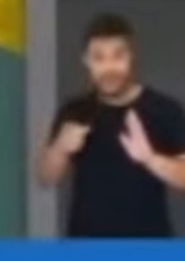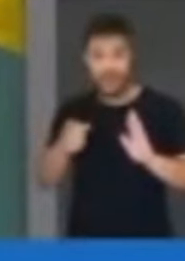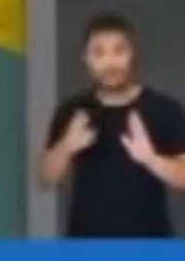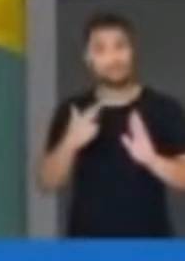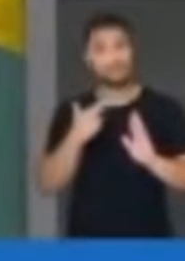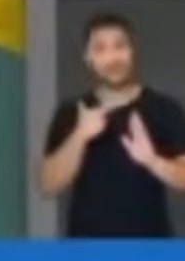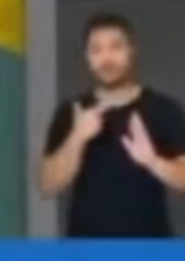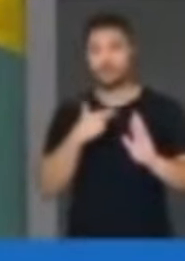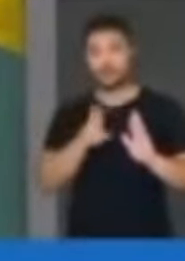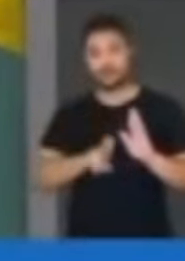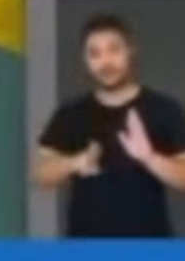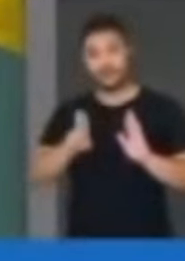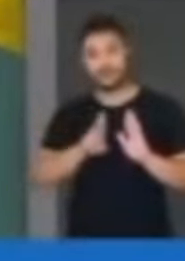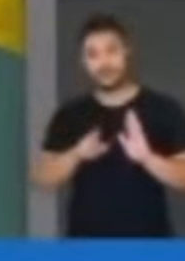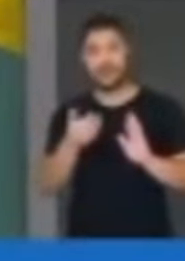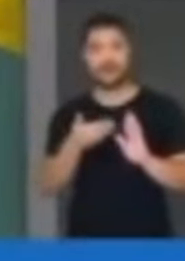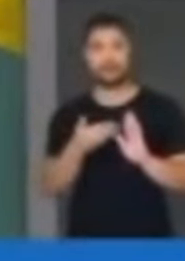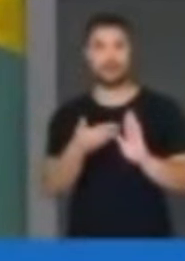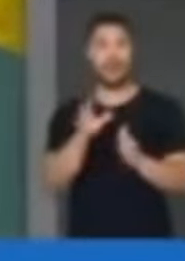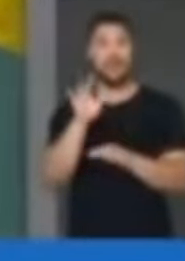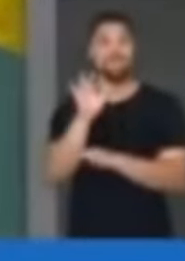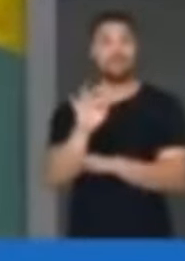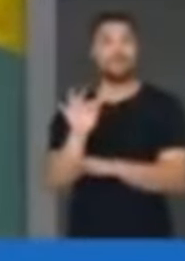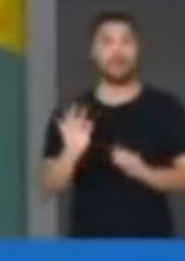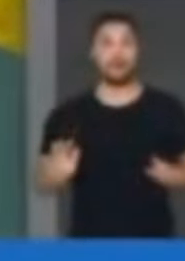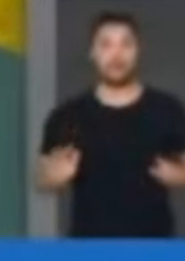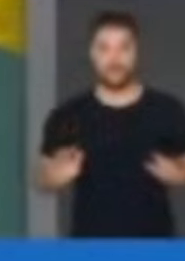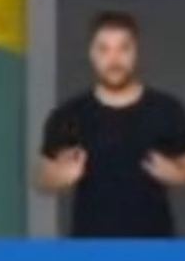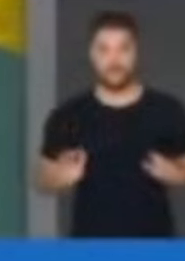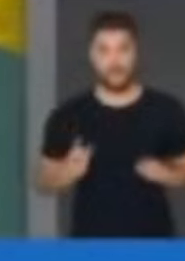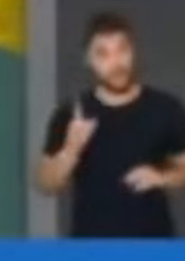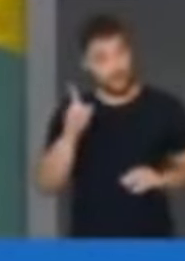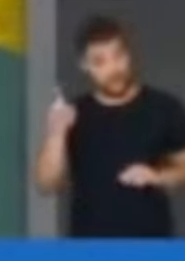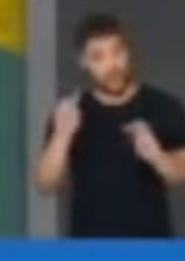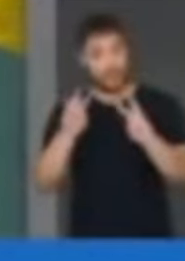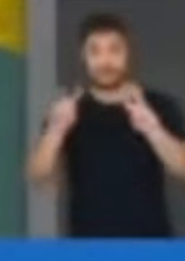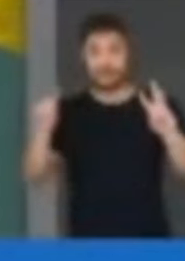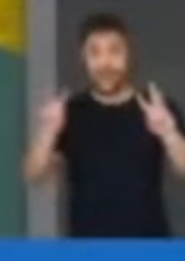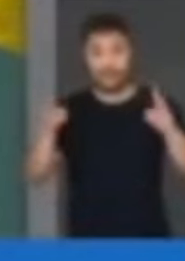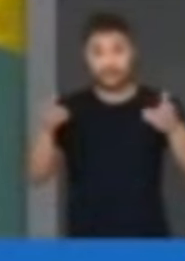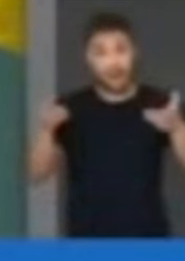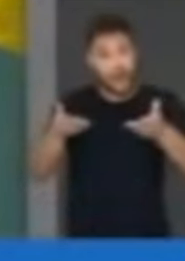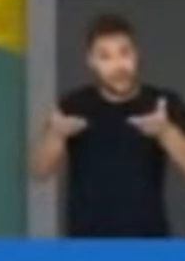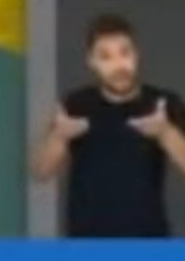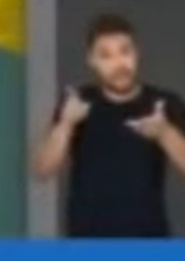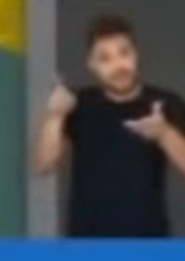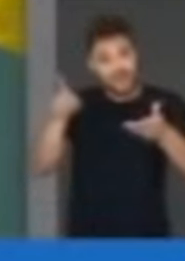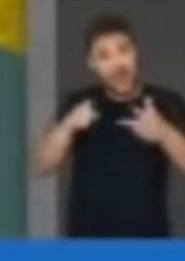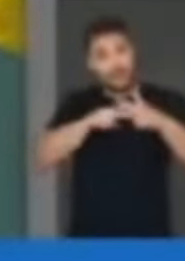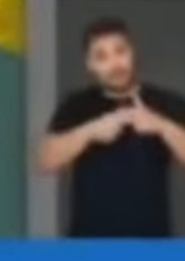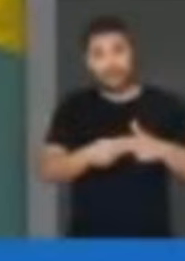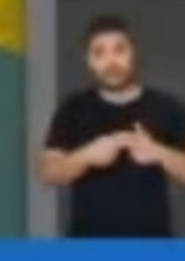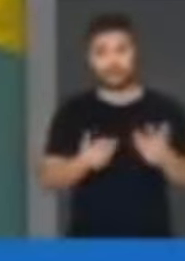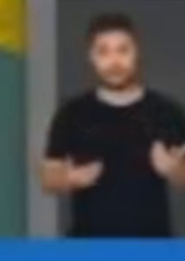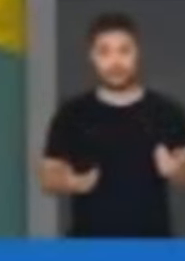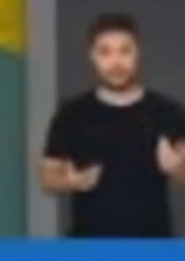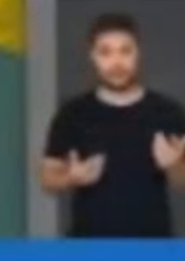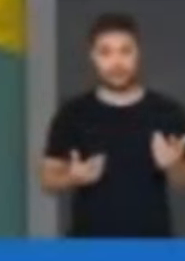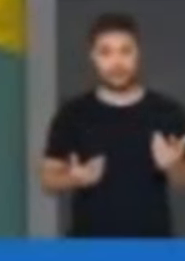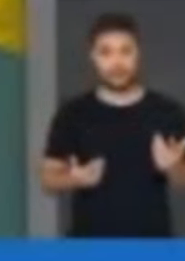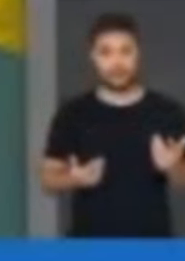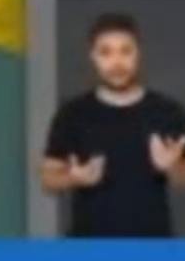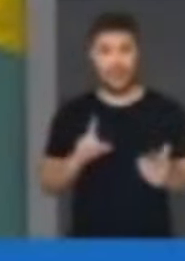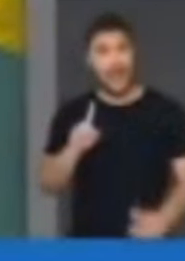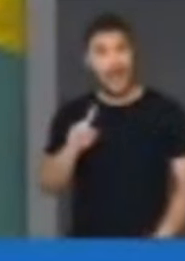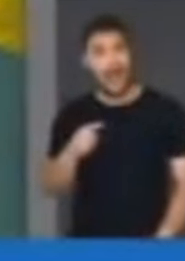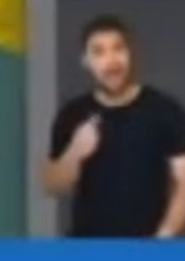ser usado para fins legais e oficiais. Tanto é que o próprio site, hoje em dia, já fez a correção. E a